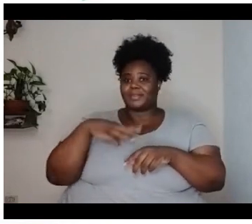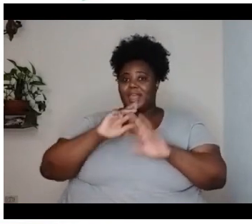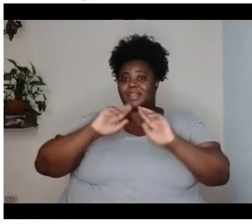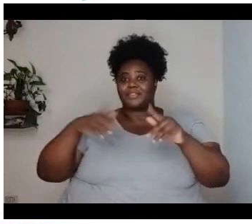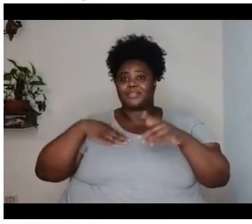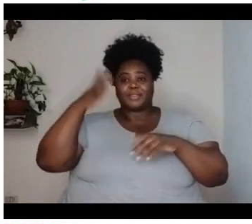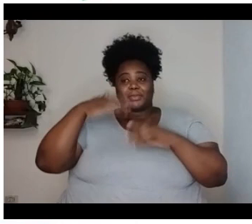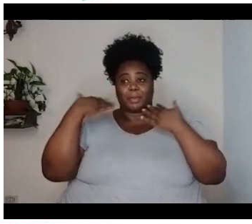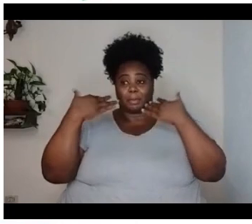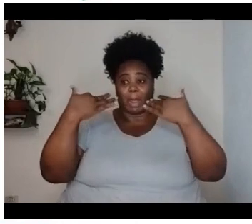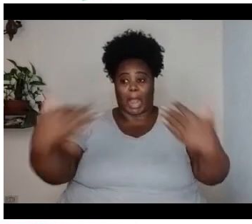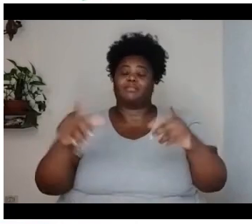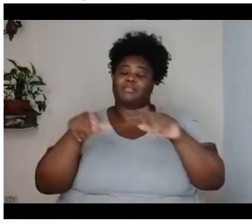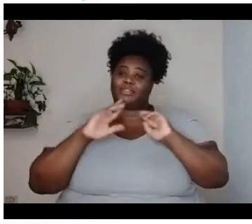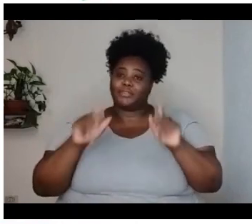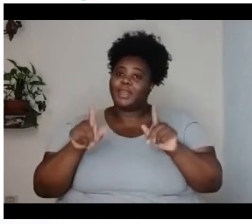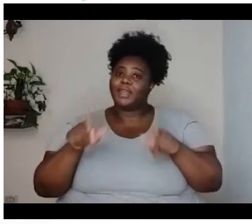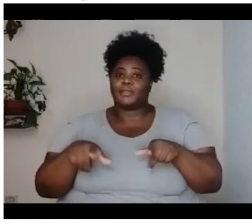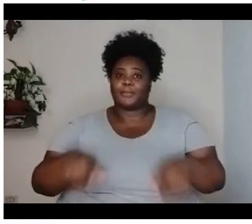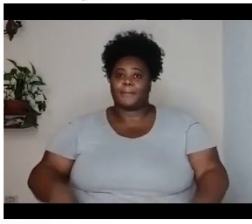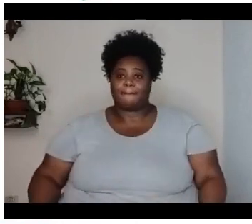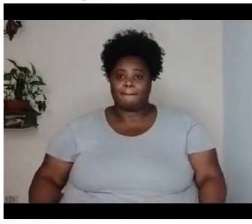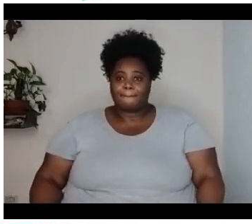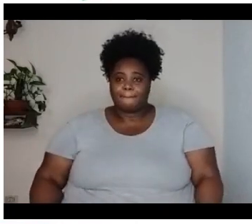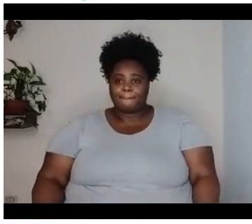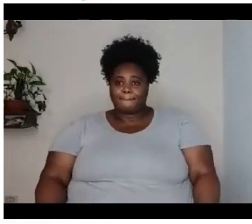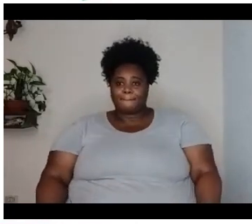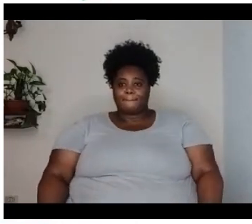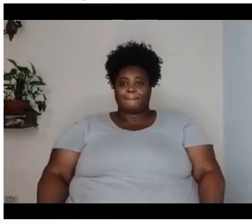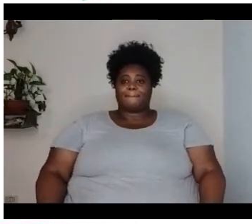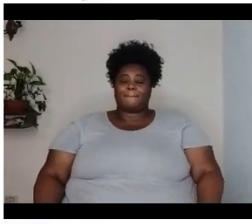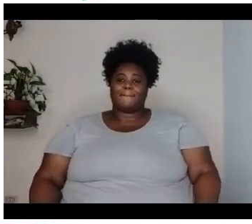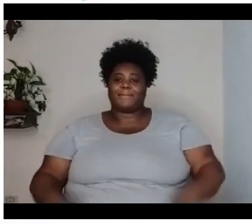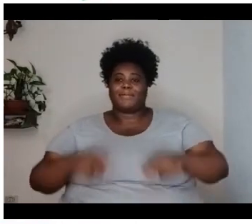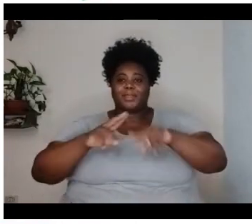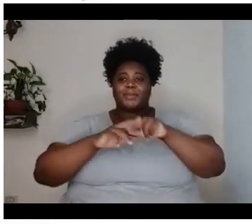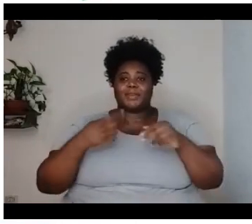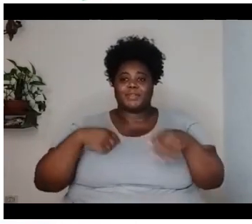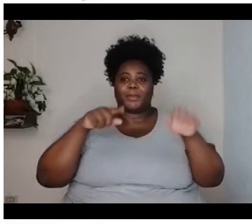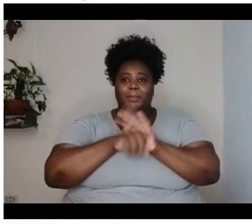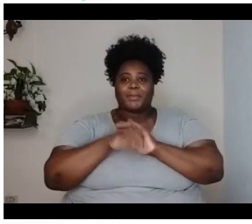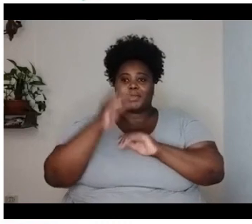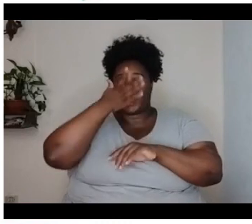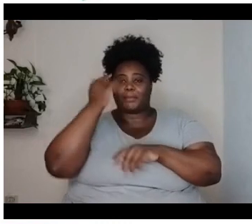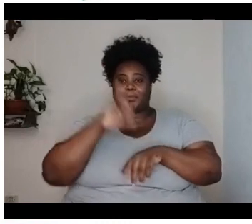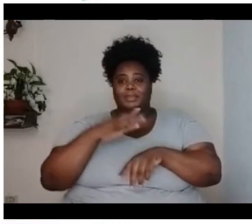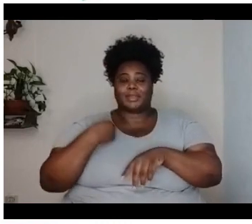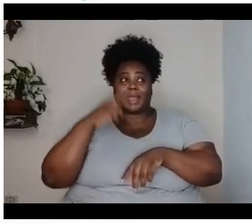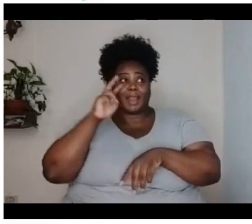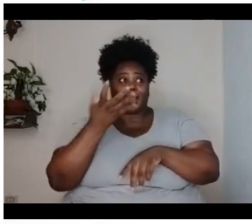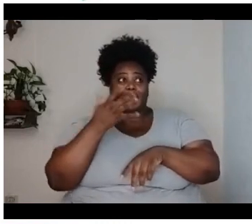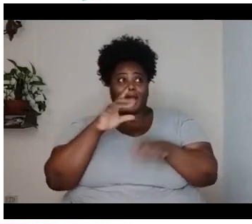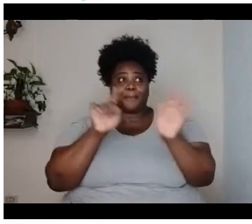algo assim, né? É muito estranho. Por isso que eu pergunto, tem perguntas, porque às vezes a pessoa está lá, né, quer perguntar e às vezes